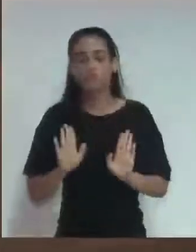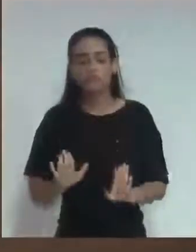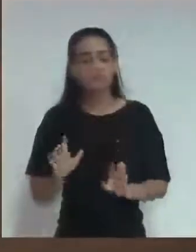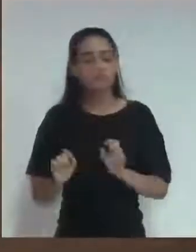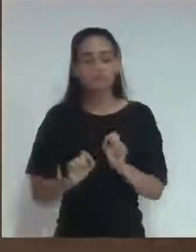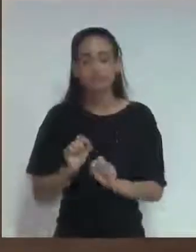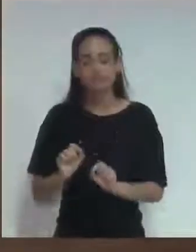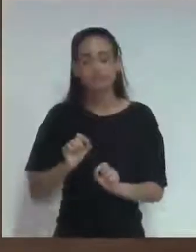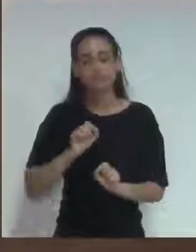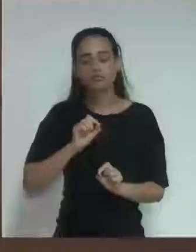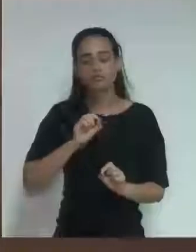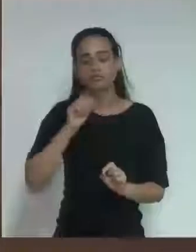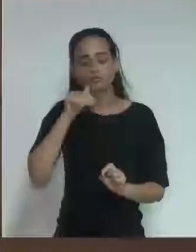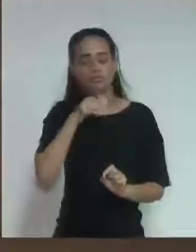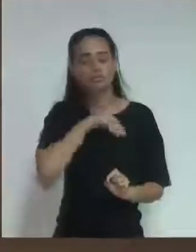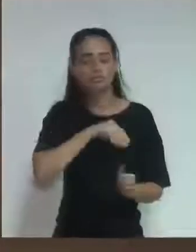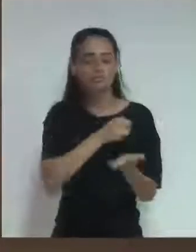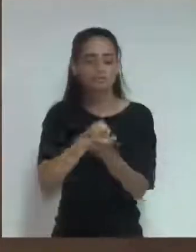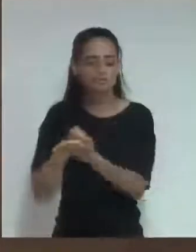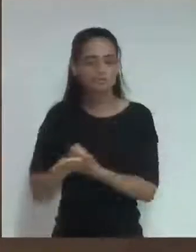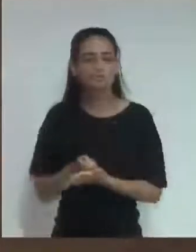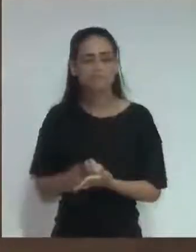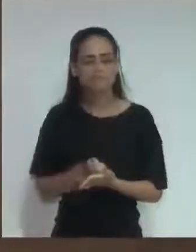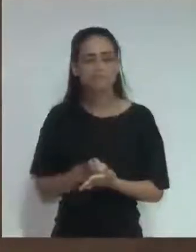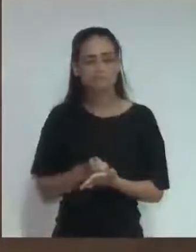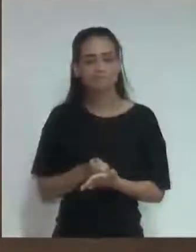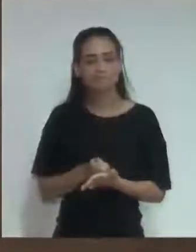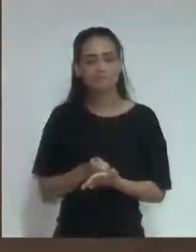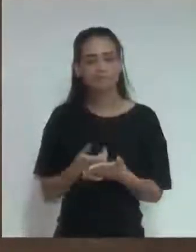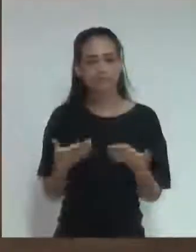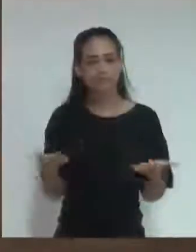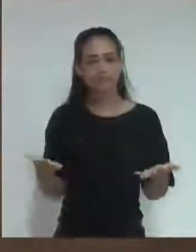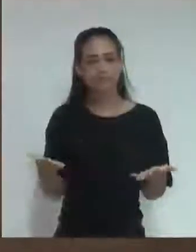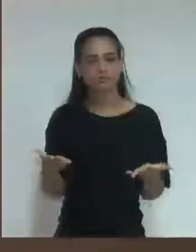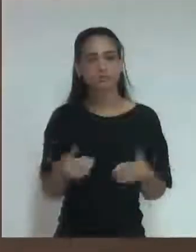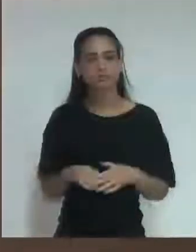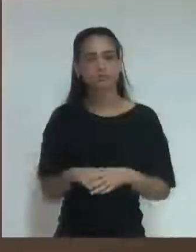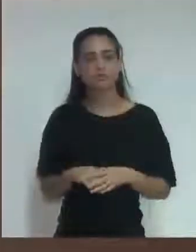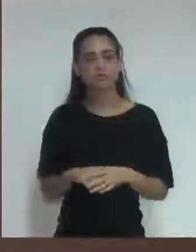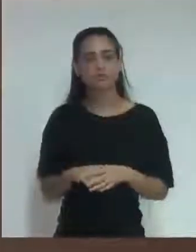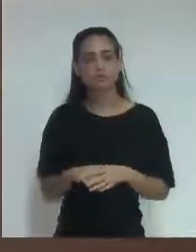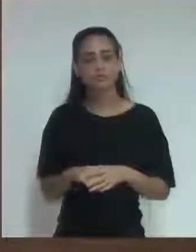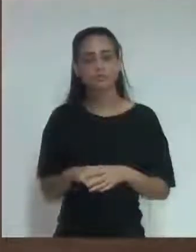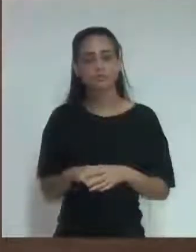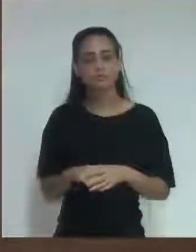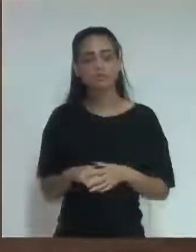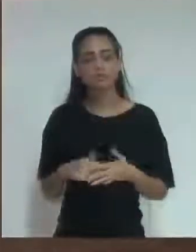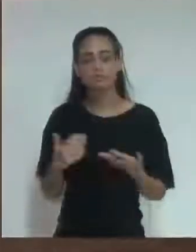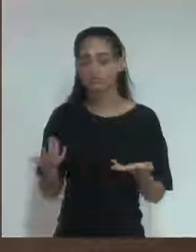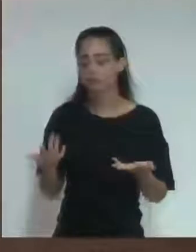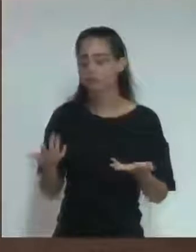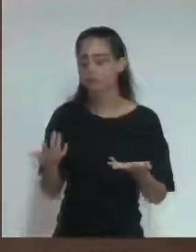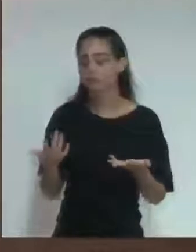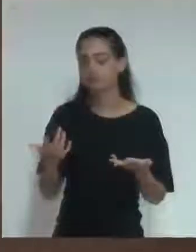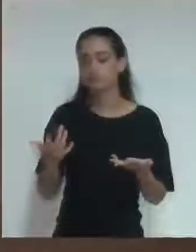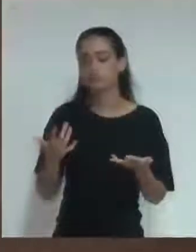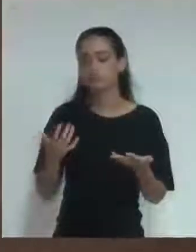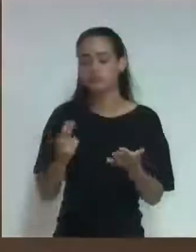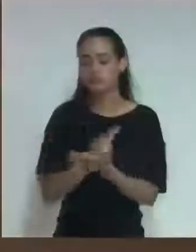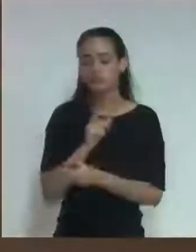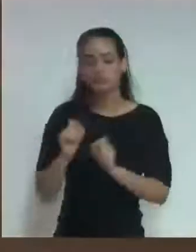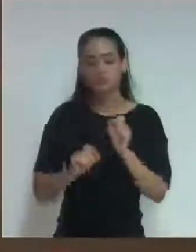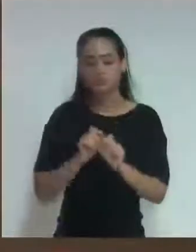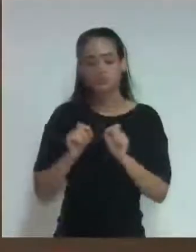totalmente diferente. Então, você tinha essa opção. E daí o que fez? Com essa queda